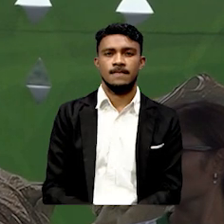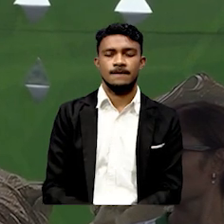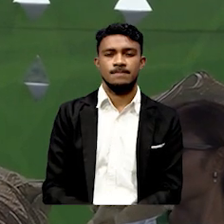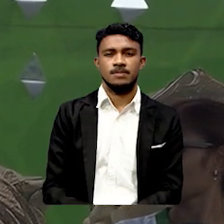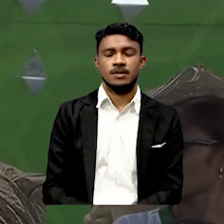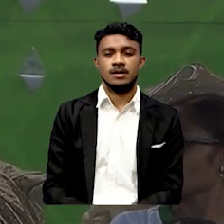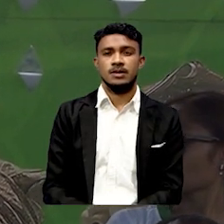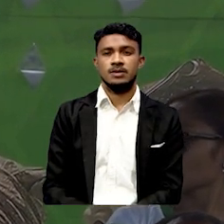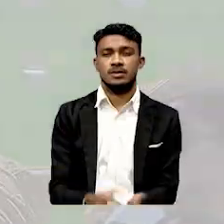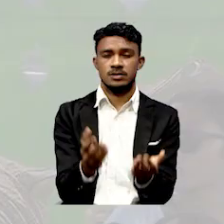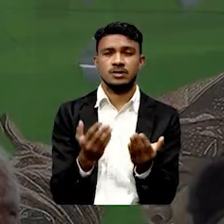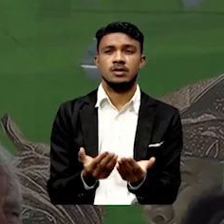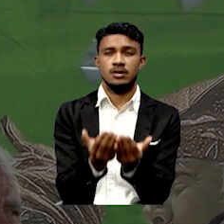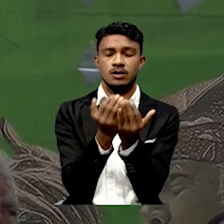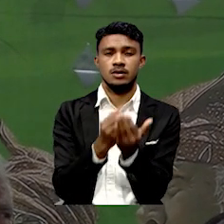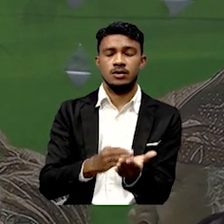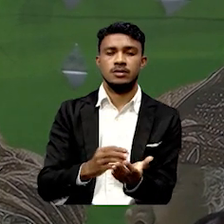Auditoria para o Hakolo.